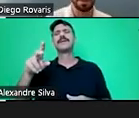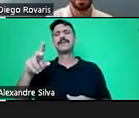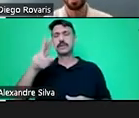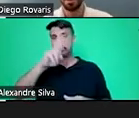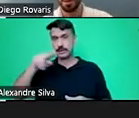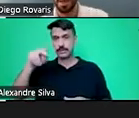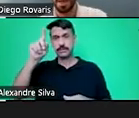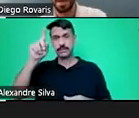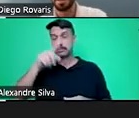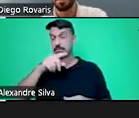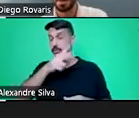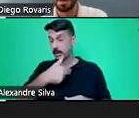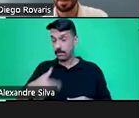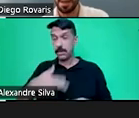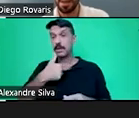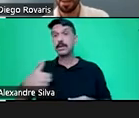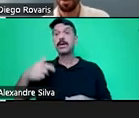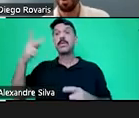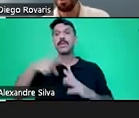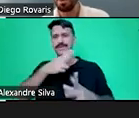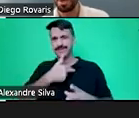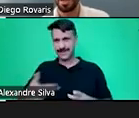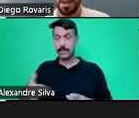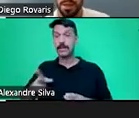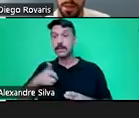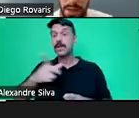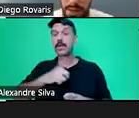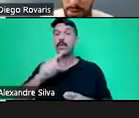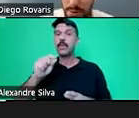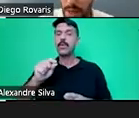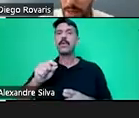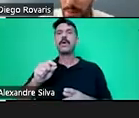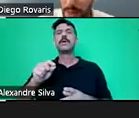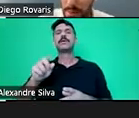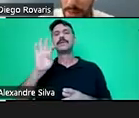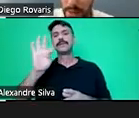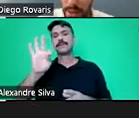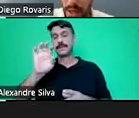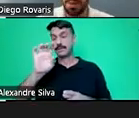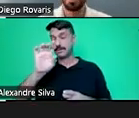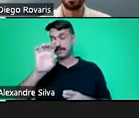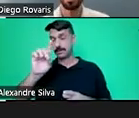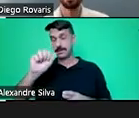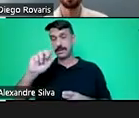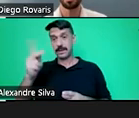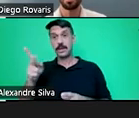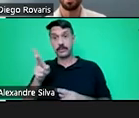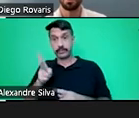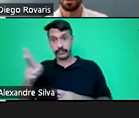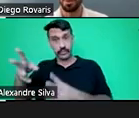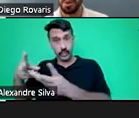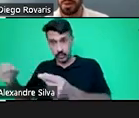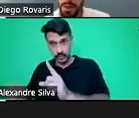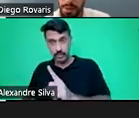da infância quanto o TDAH persistente com o TDAH de início tardio, também é bastante alta. Então, mostrando que